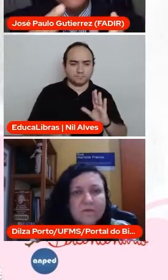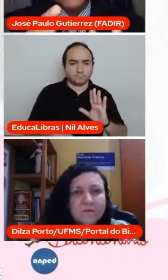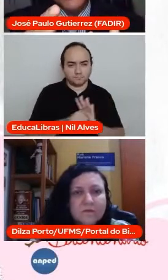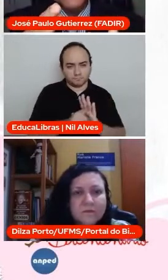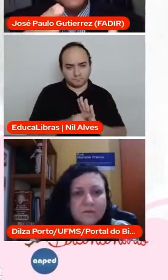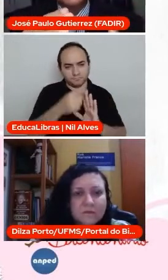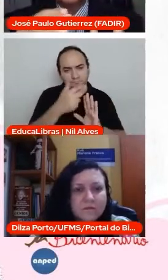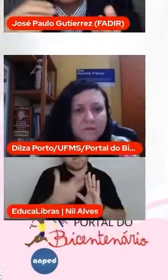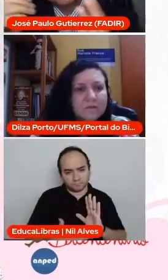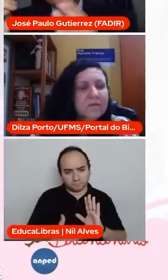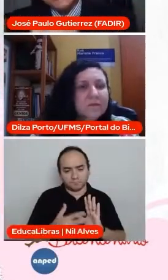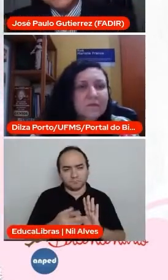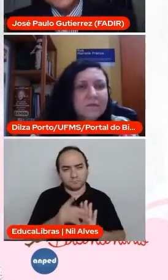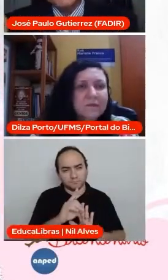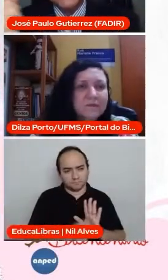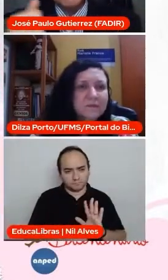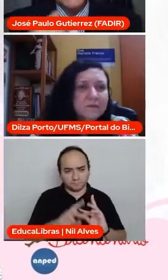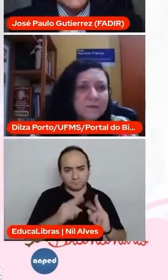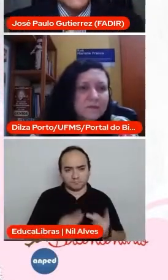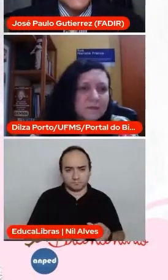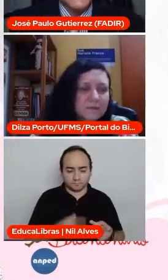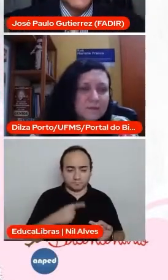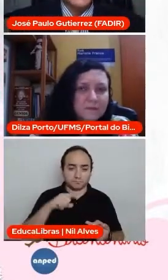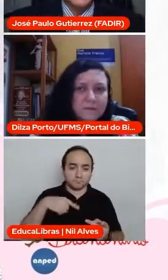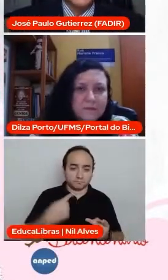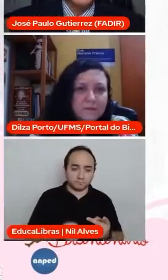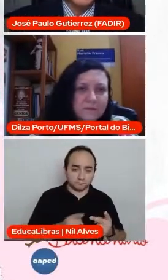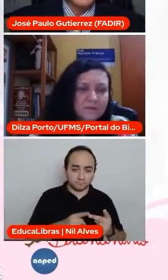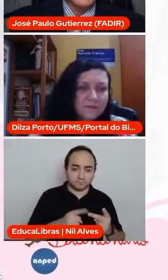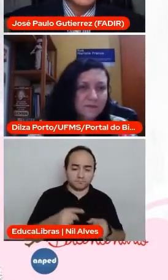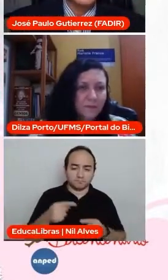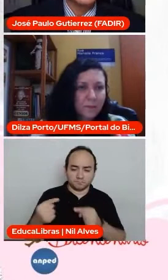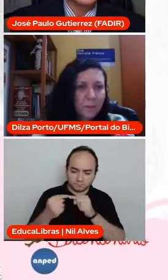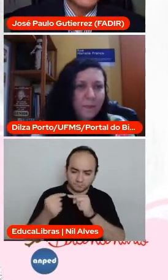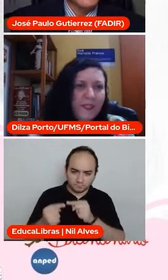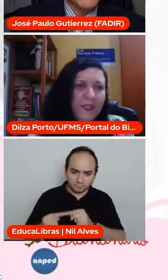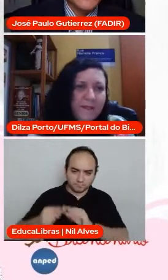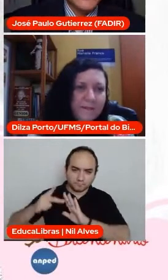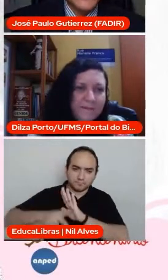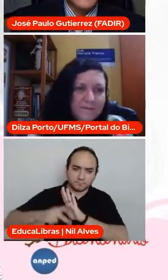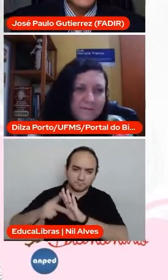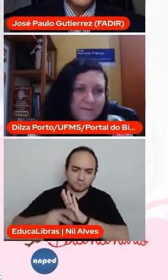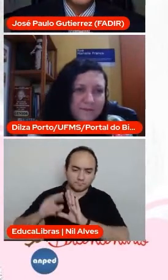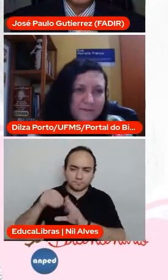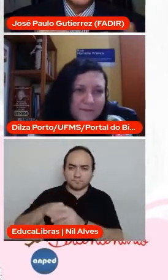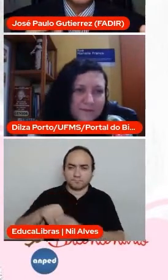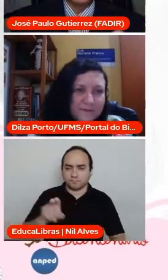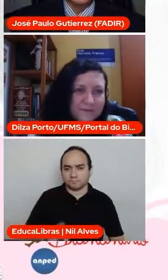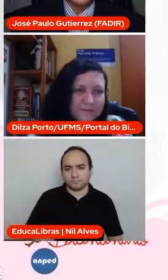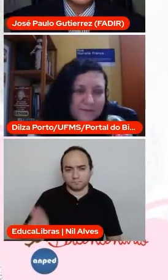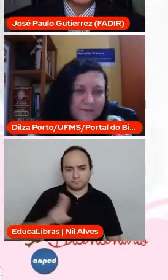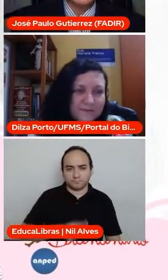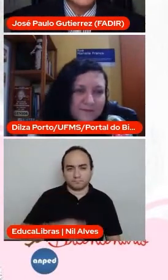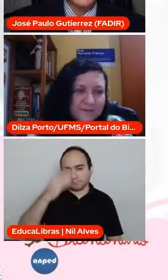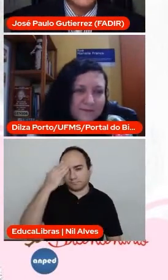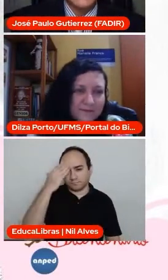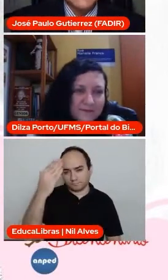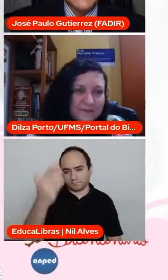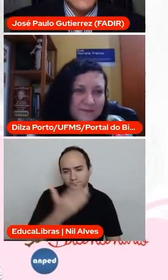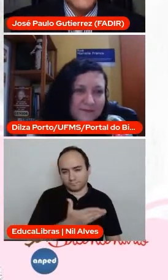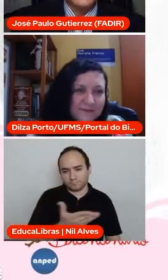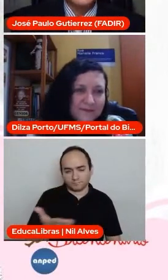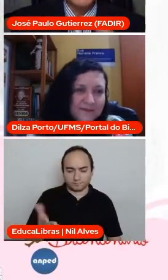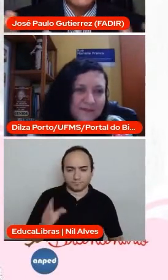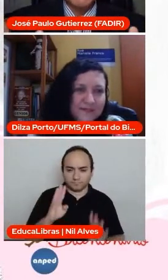enfim, dos direitos humanos e depois trazê-los para a aplicação dos projetos na universidade. Muito obrigado pela